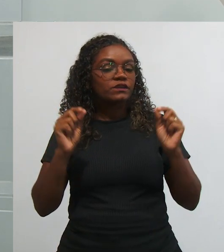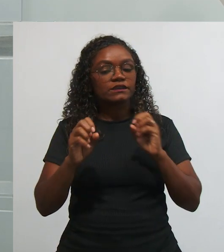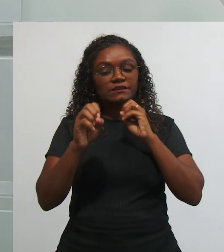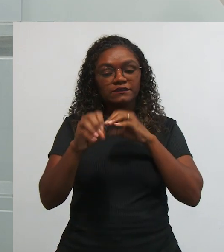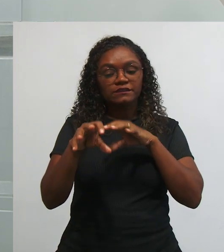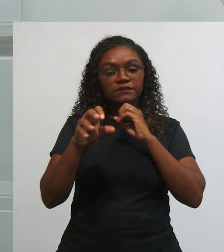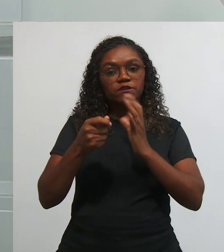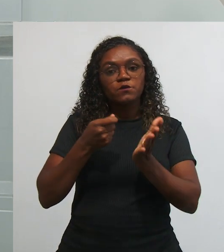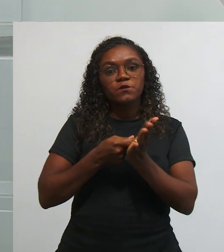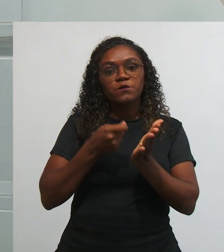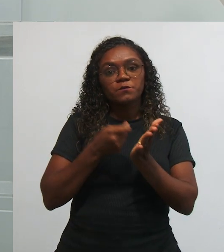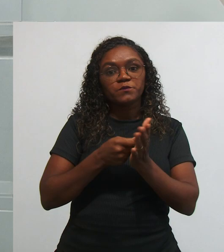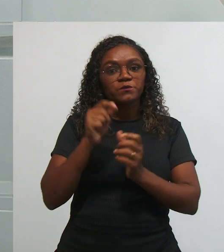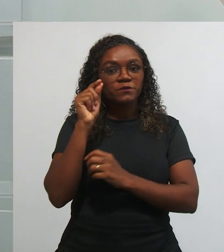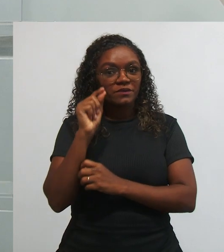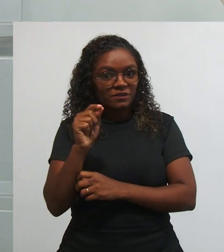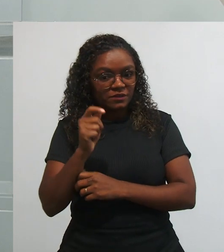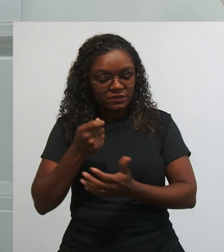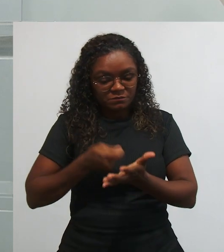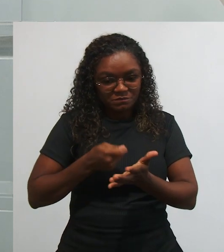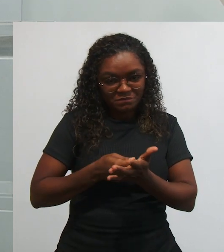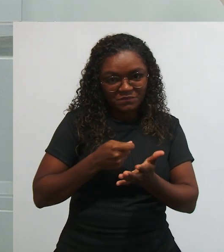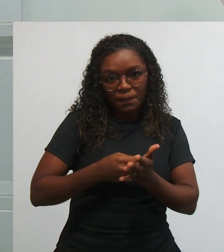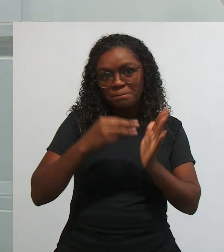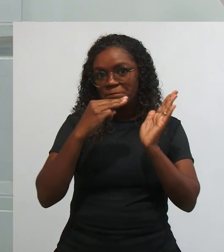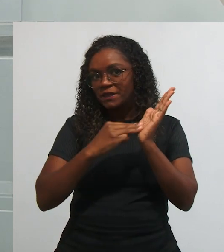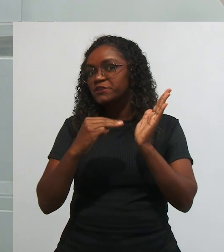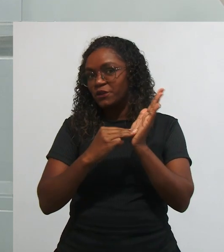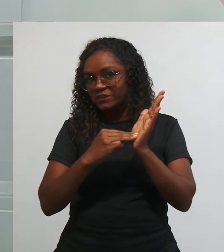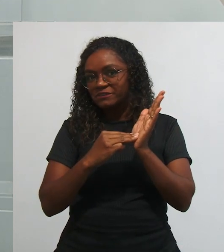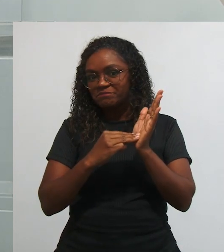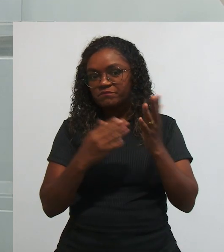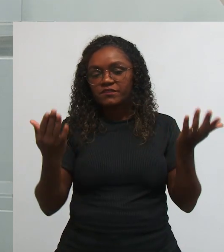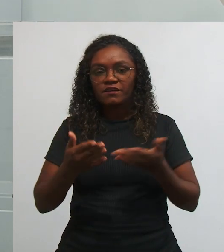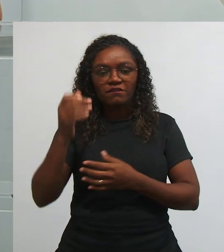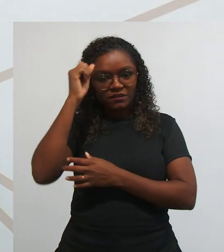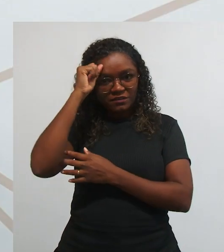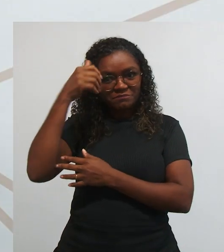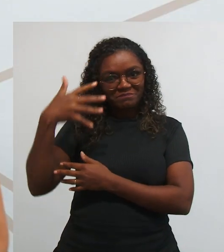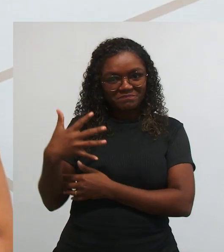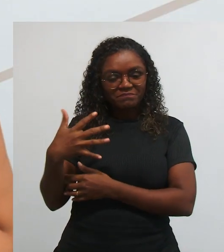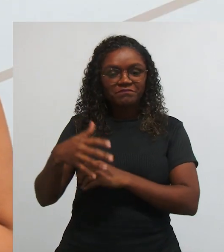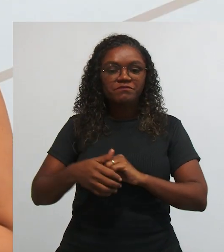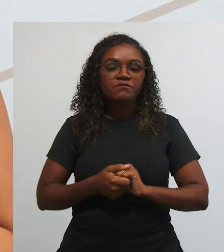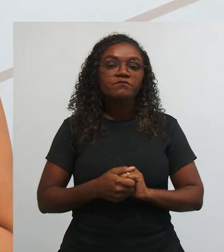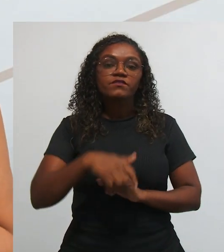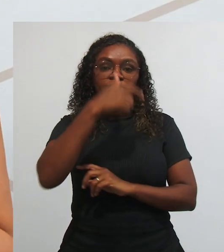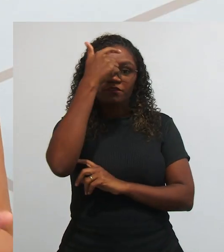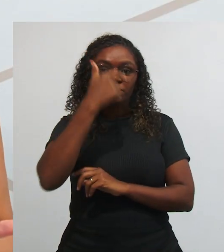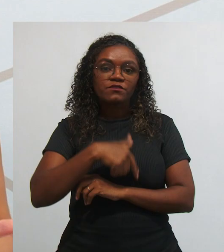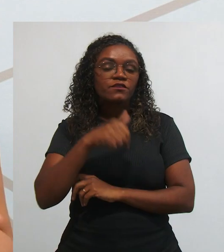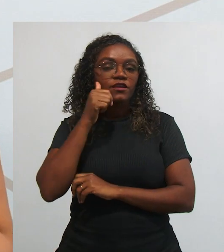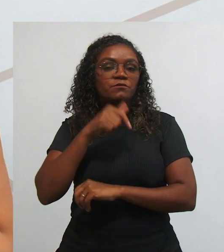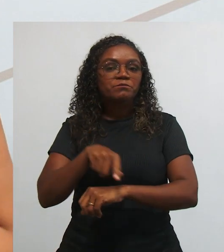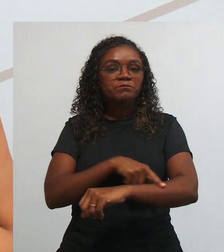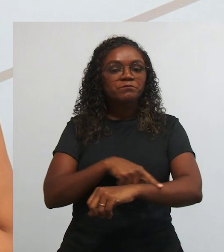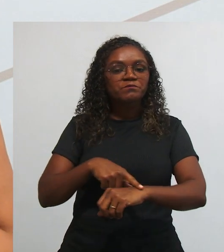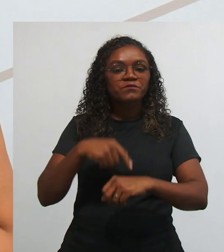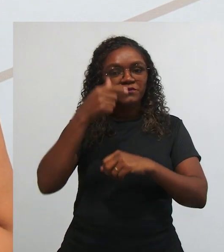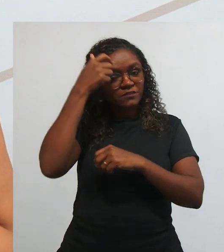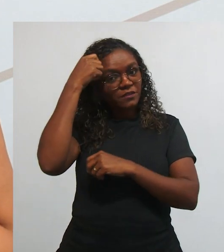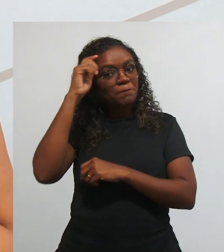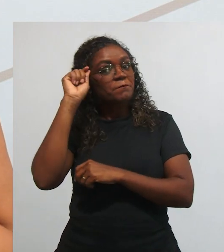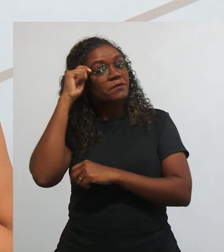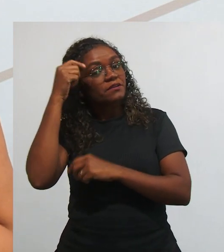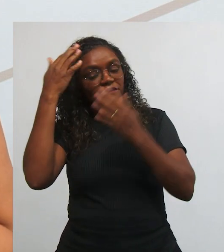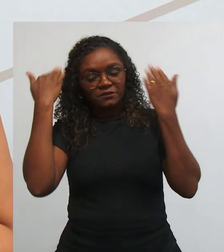exige rigorosidade metódica. Passarei a minha audiodescrição. Eu sou uma mulher parda de cabelos